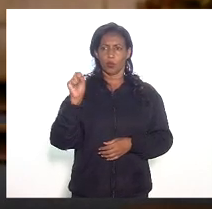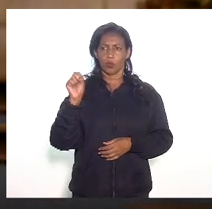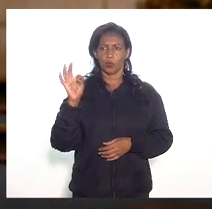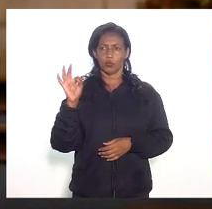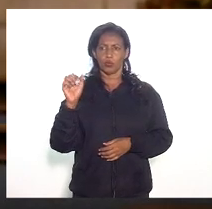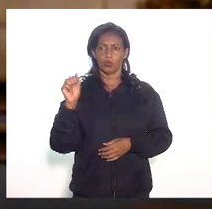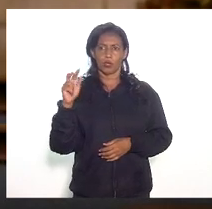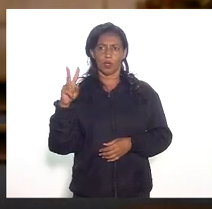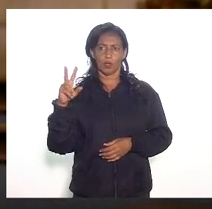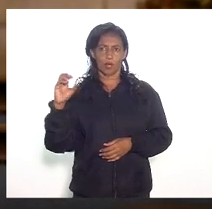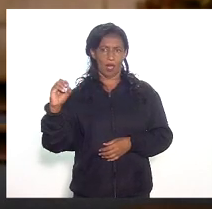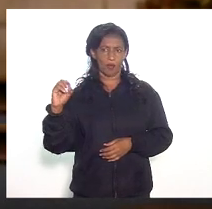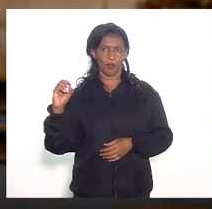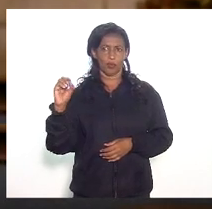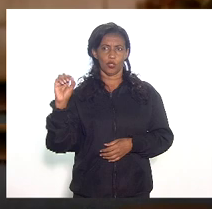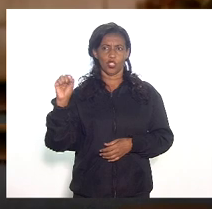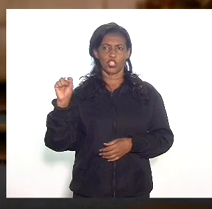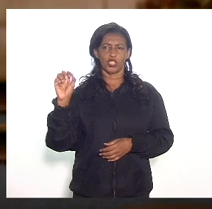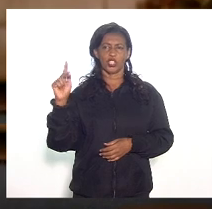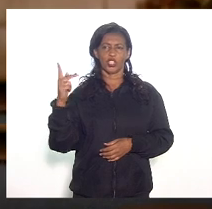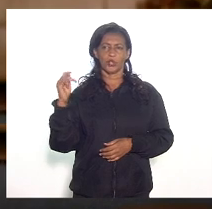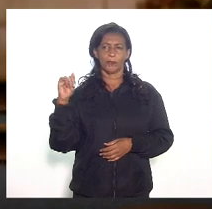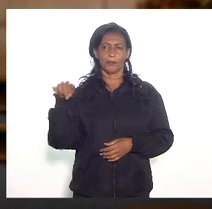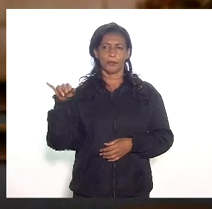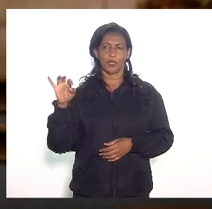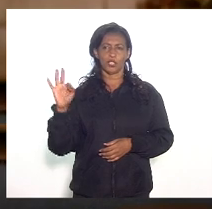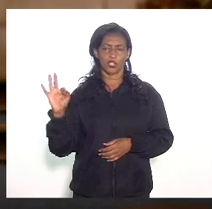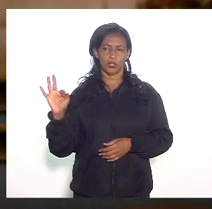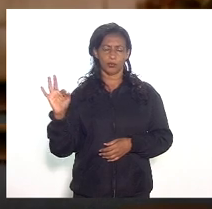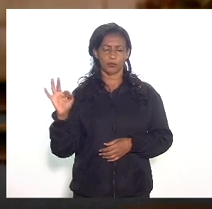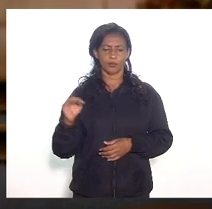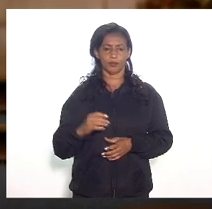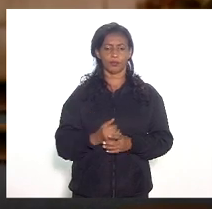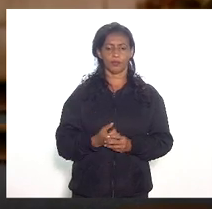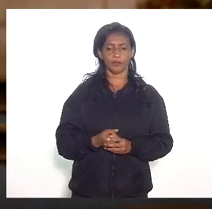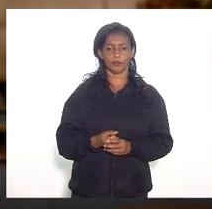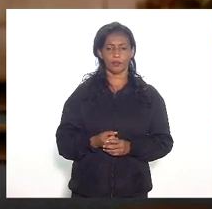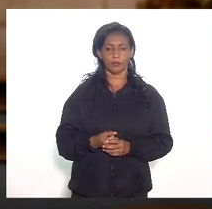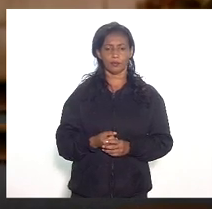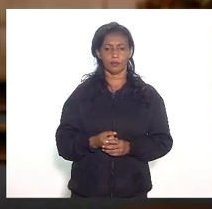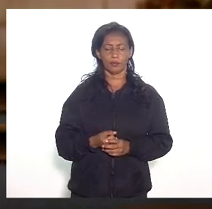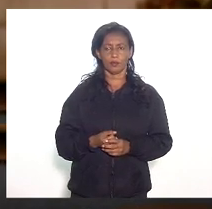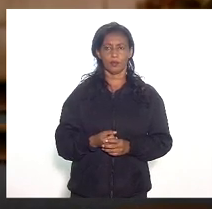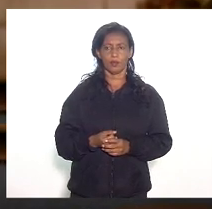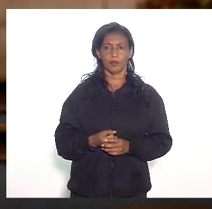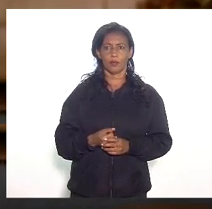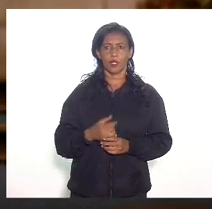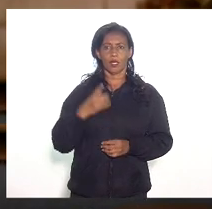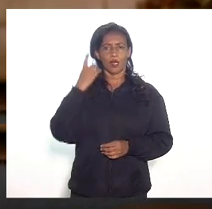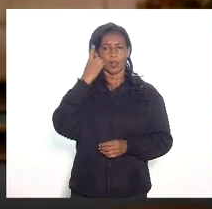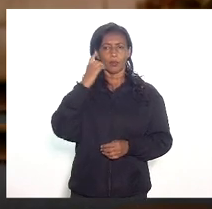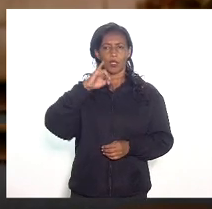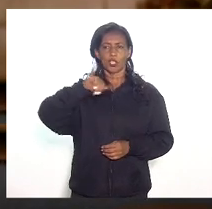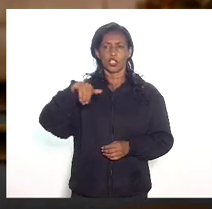deputado Gustavo Schmidt deputado Jair Bittencourt